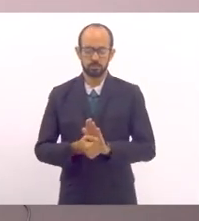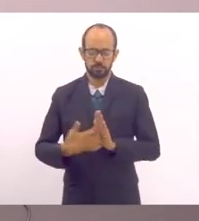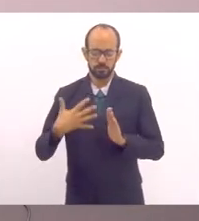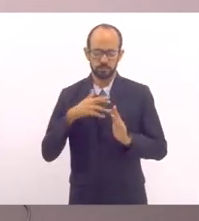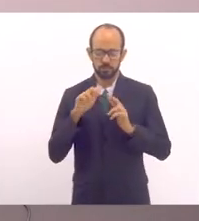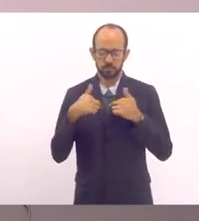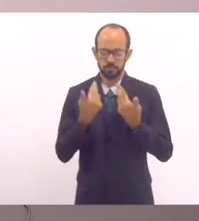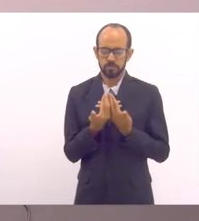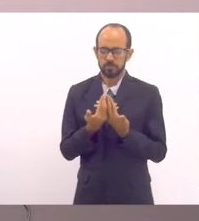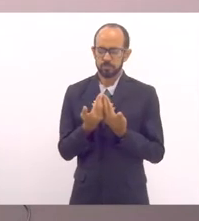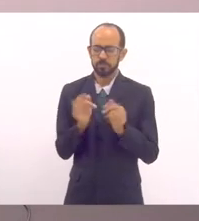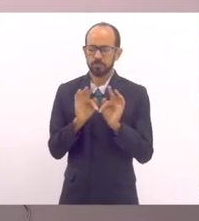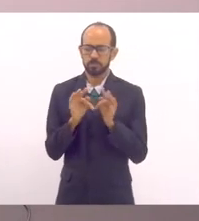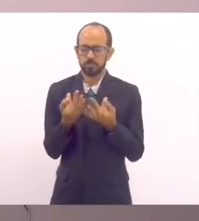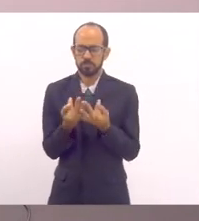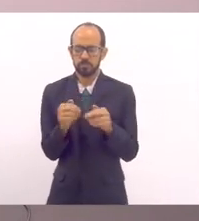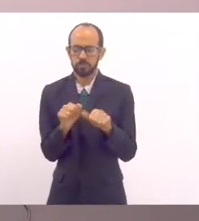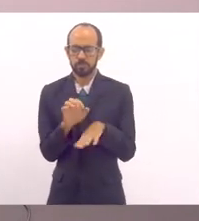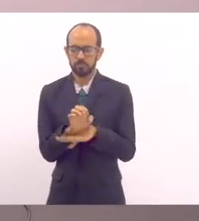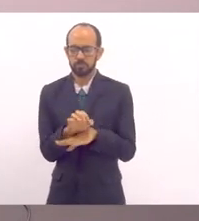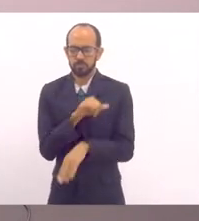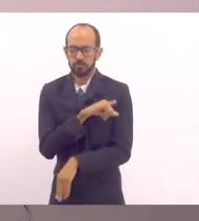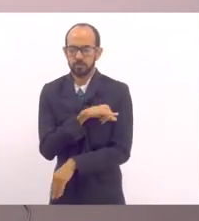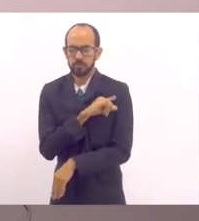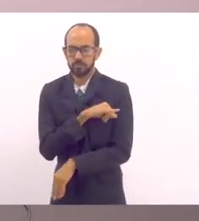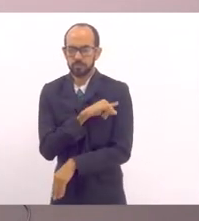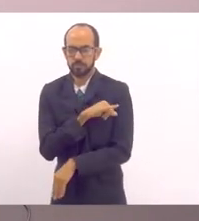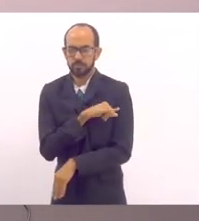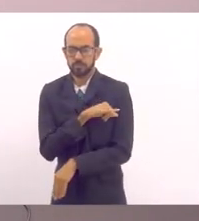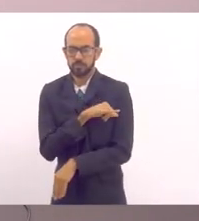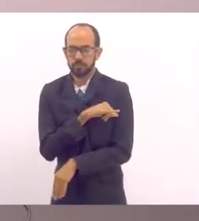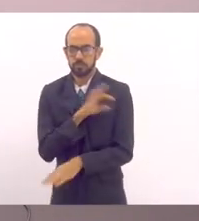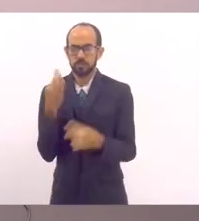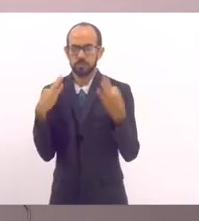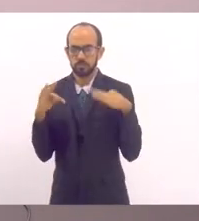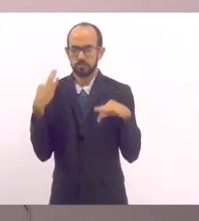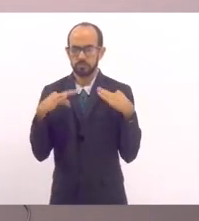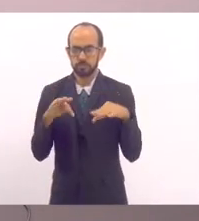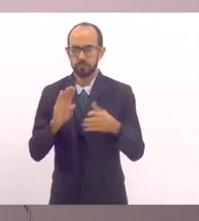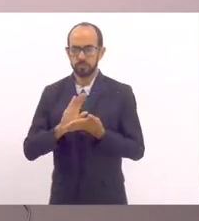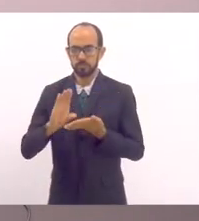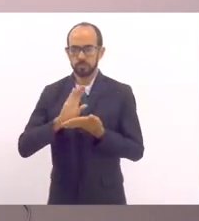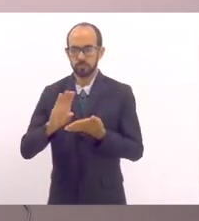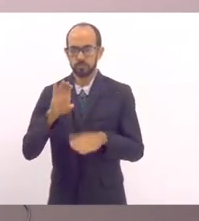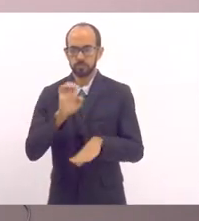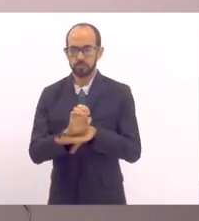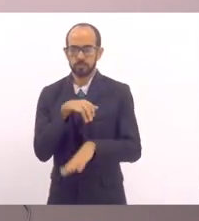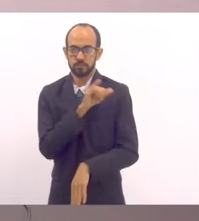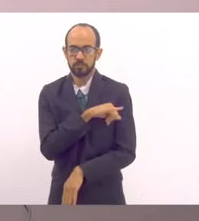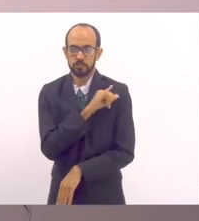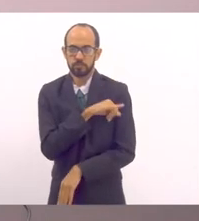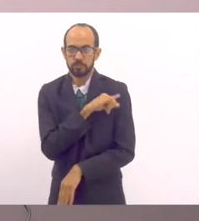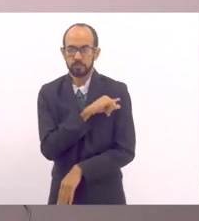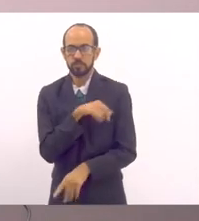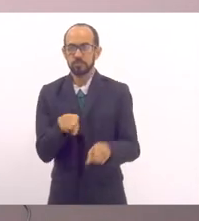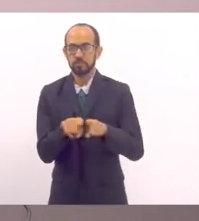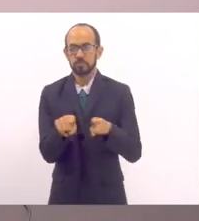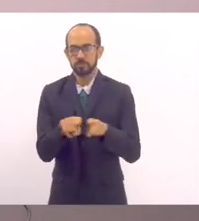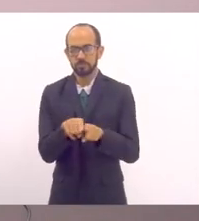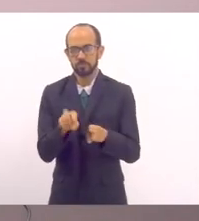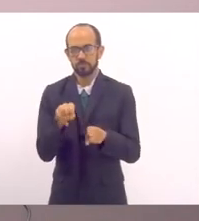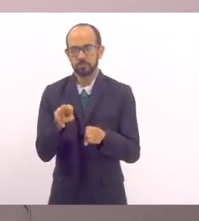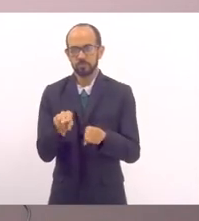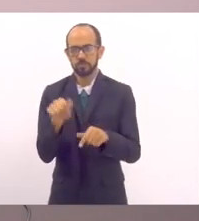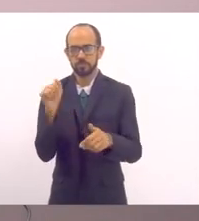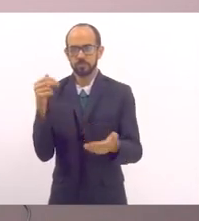fórum do nosso Fórum Estadual de Turismo, no Conselho Estadual de Turismo, né, acho que nunca foram ouvidos